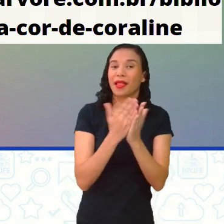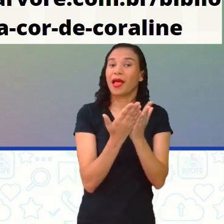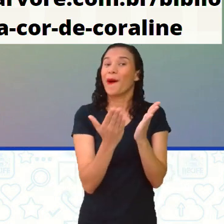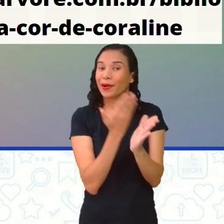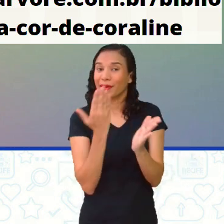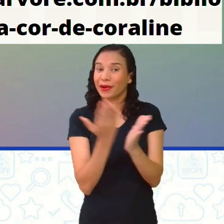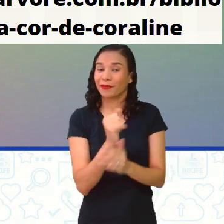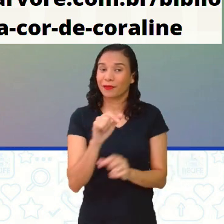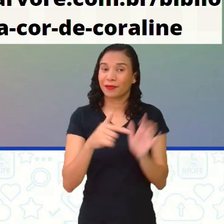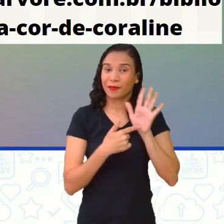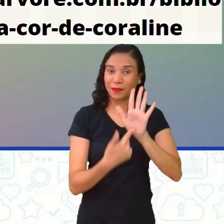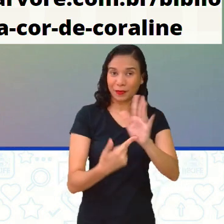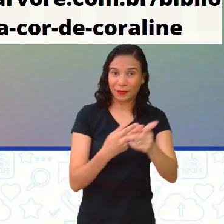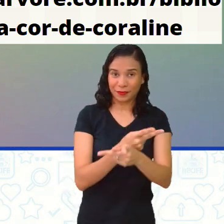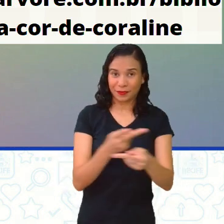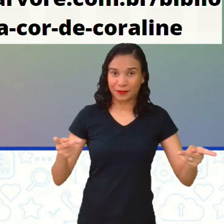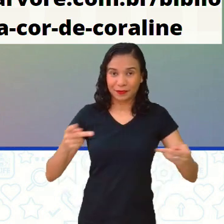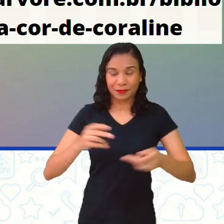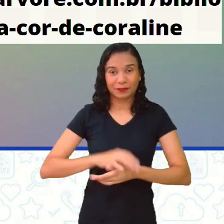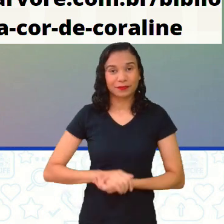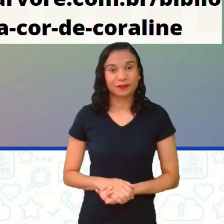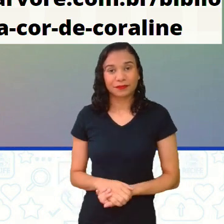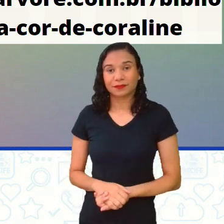que eu selecionei para vocês.